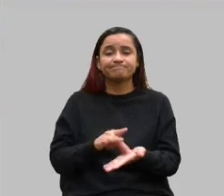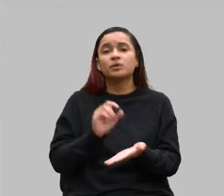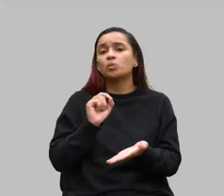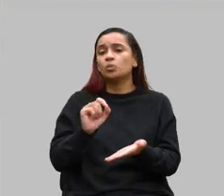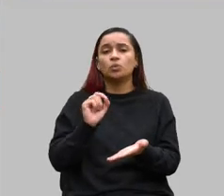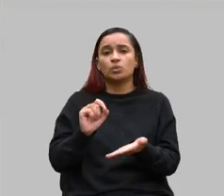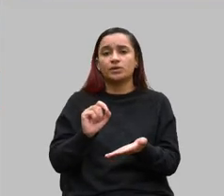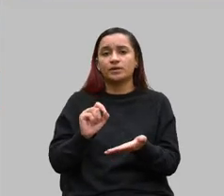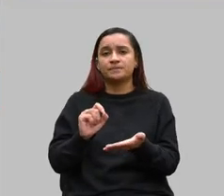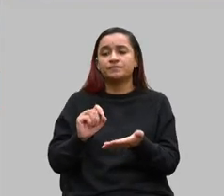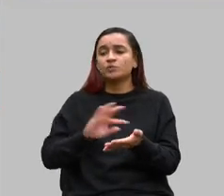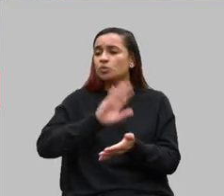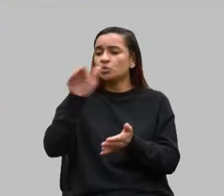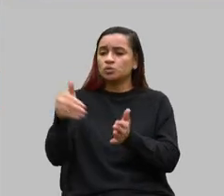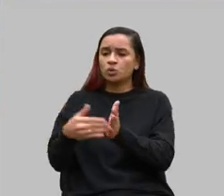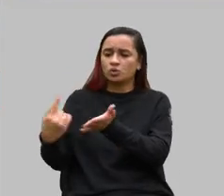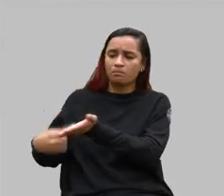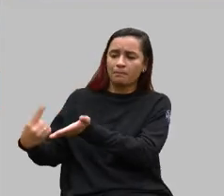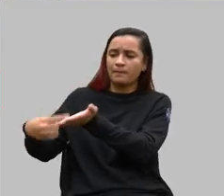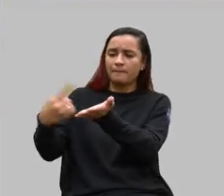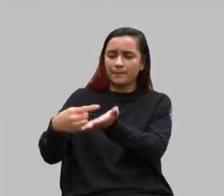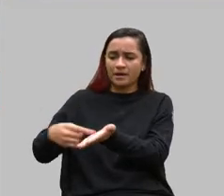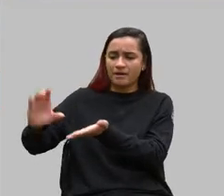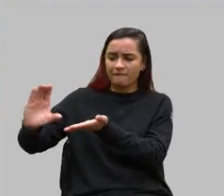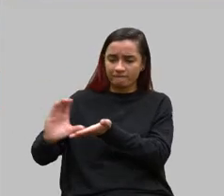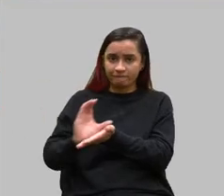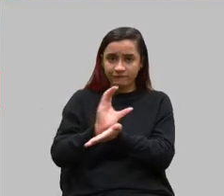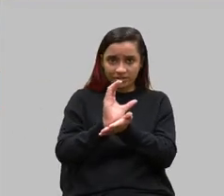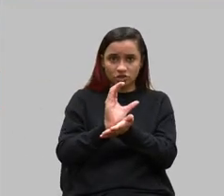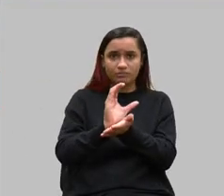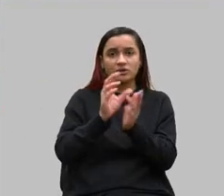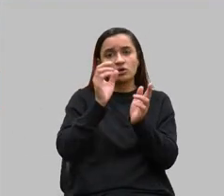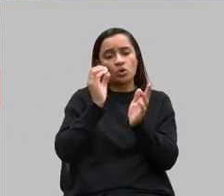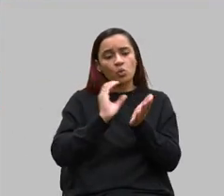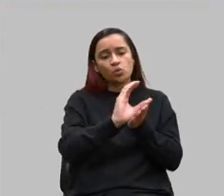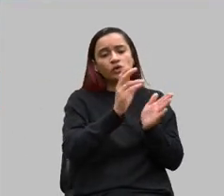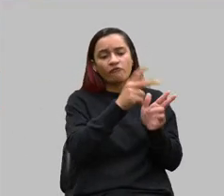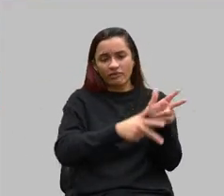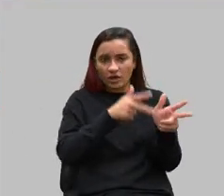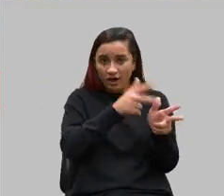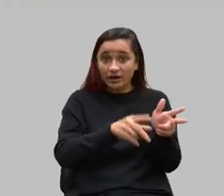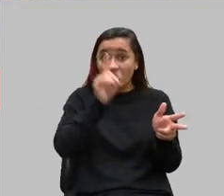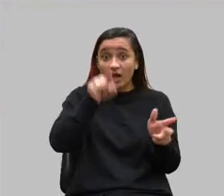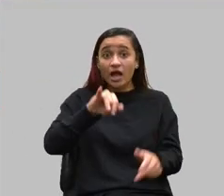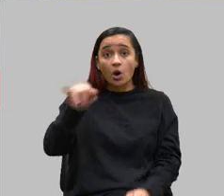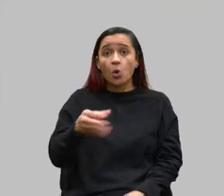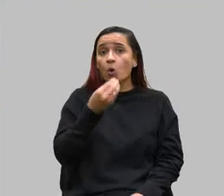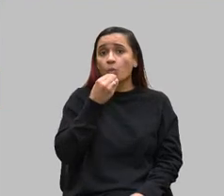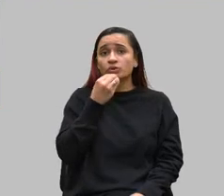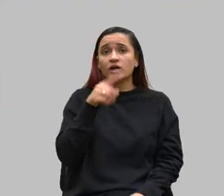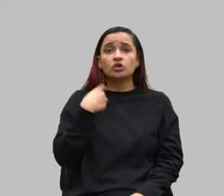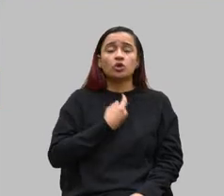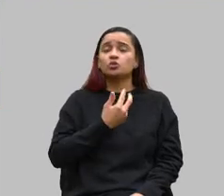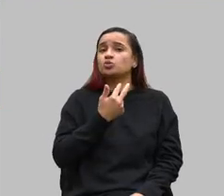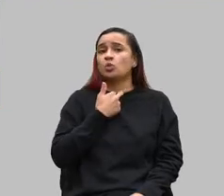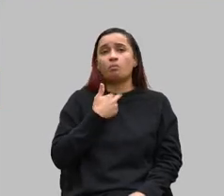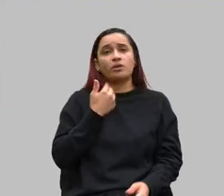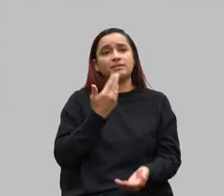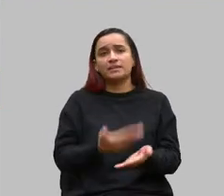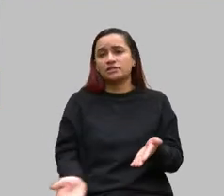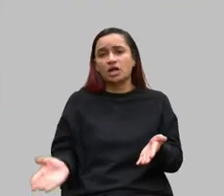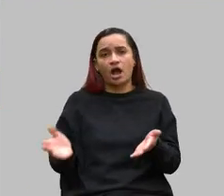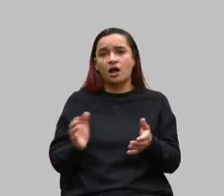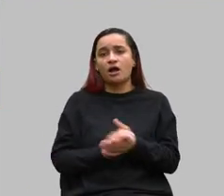dos investimentos provenientes das concessões ferroviárias é uma oportunidade que não podemos deixar passar eh